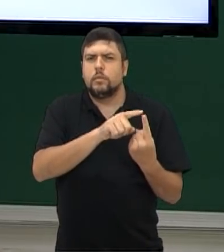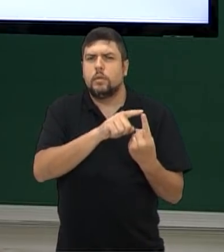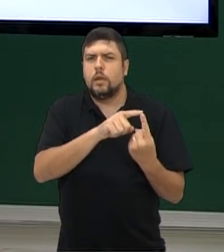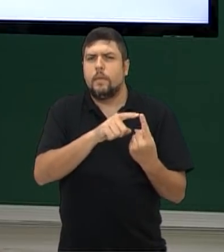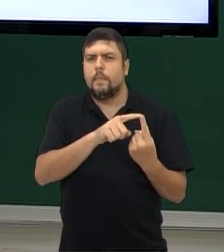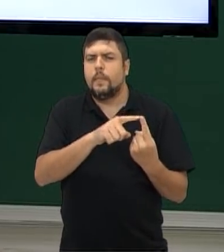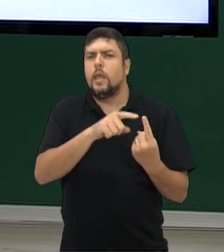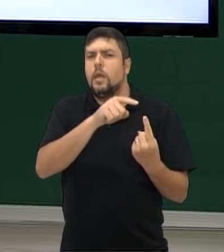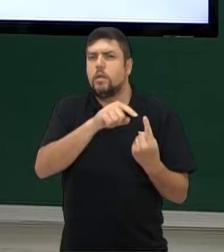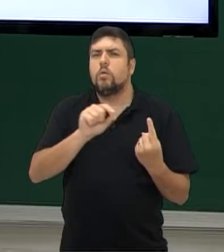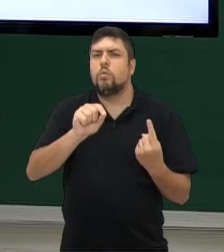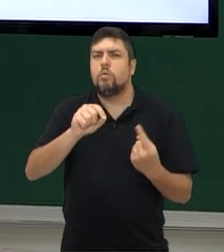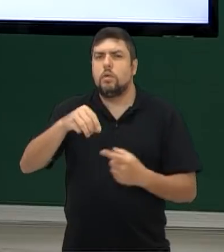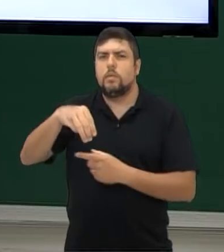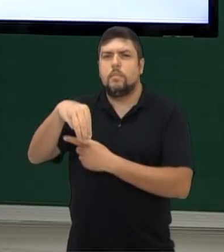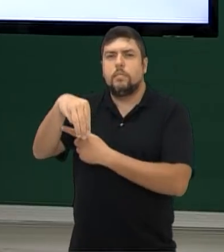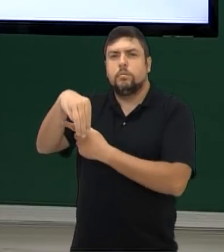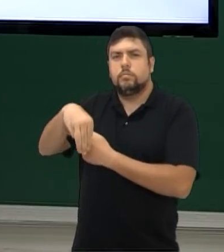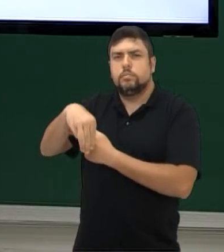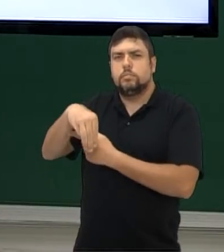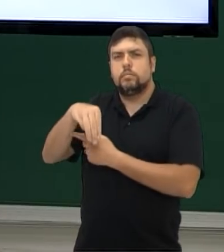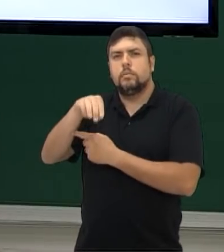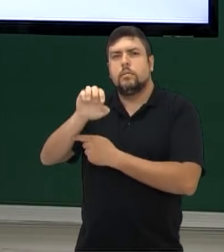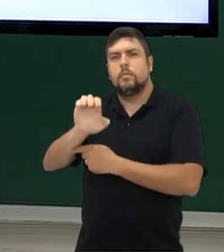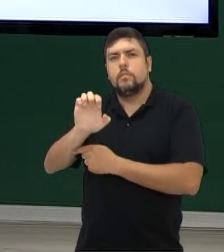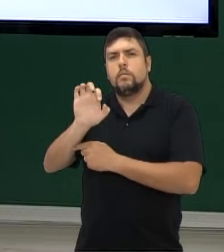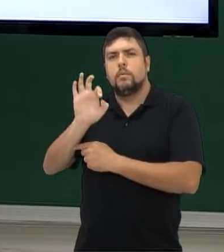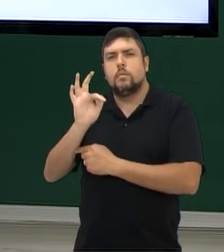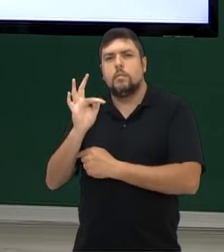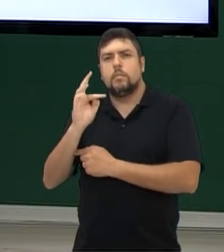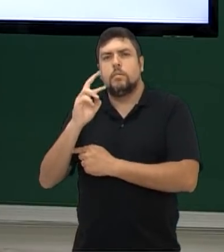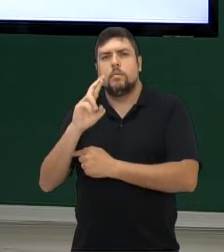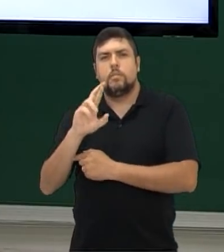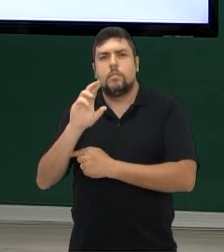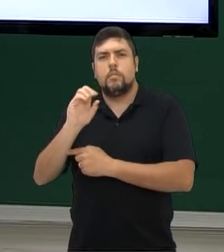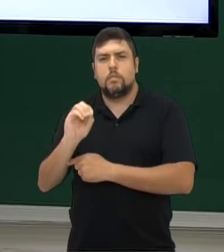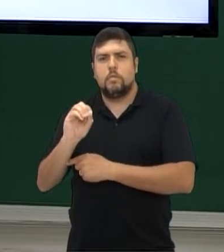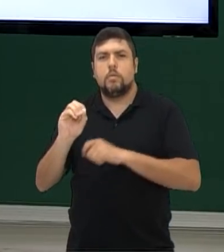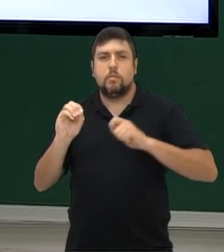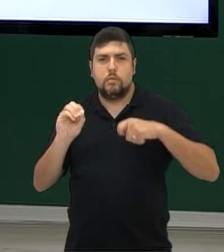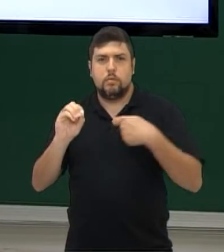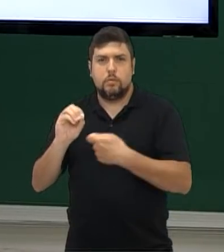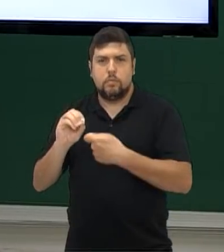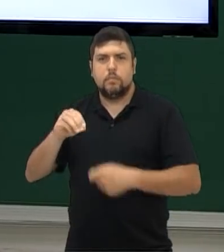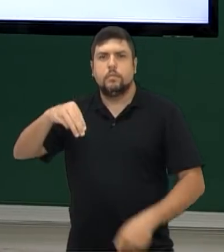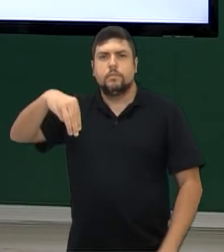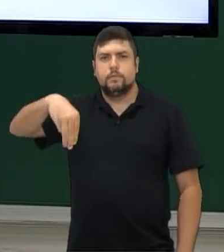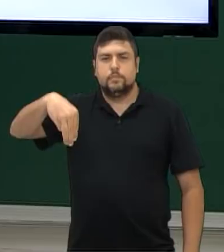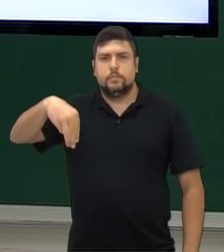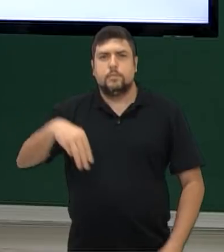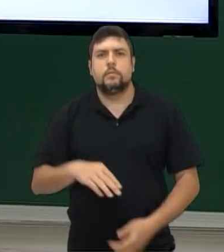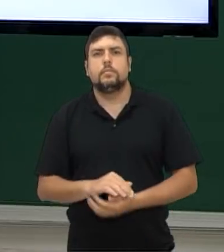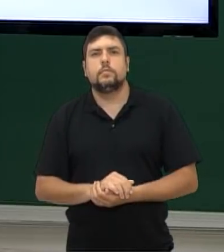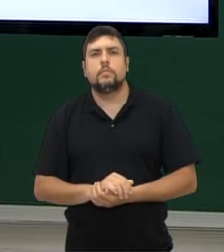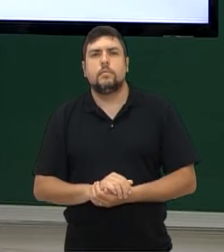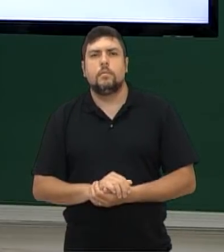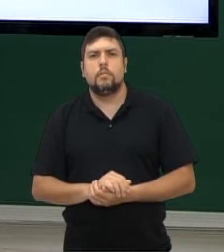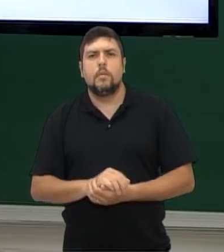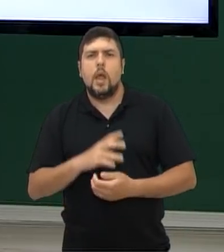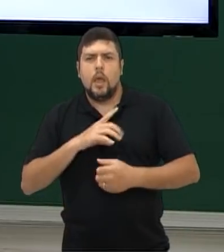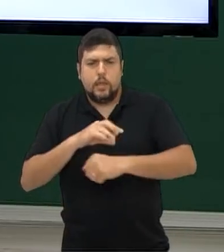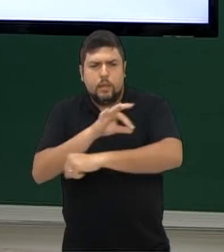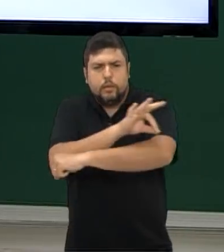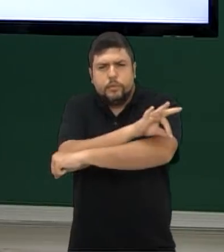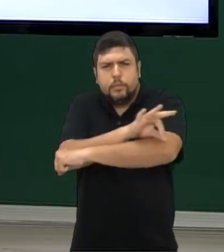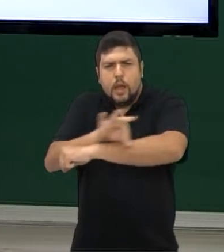padrão de comprimento é o metro, certo? Professora, mas eu tenho uma régua que as medidas é em centímetro, isso mesmo.